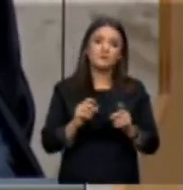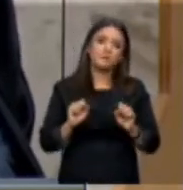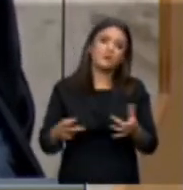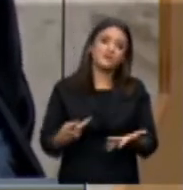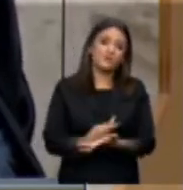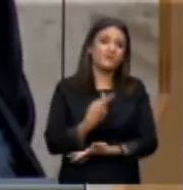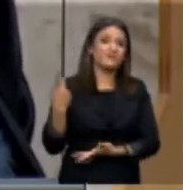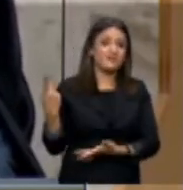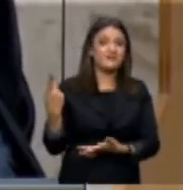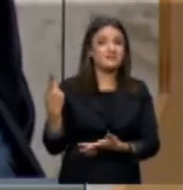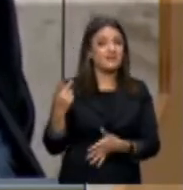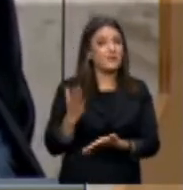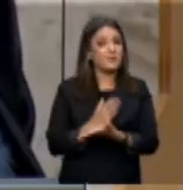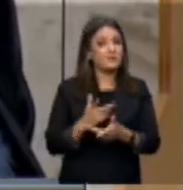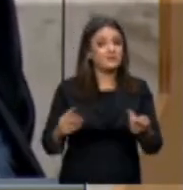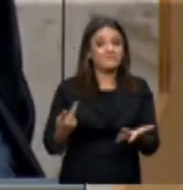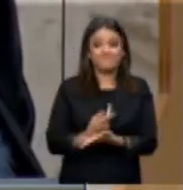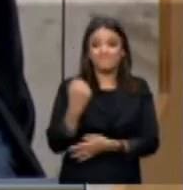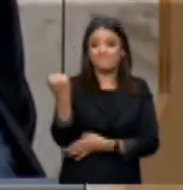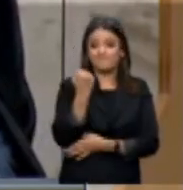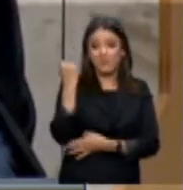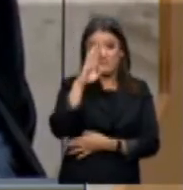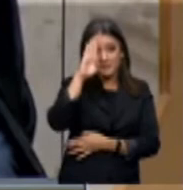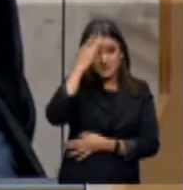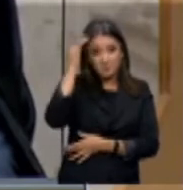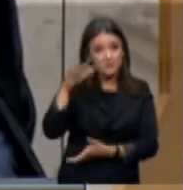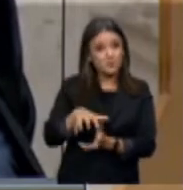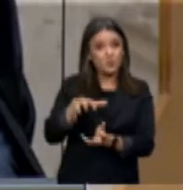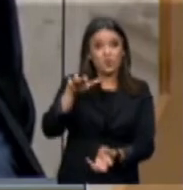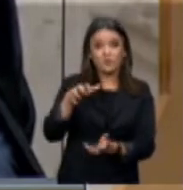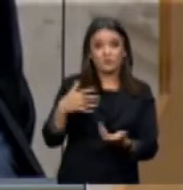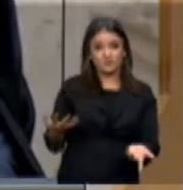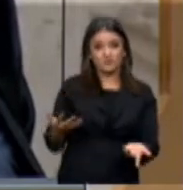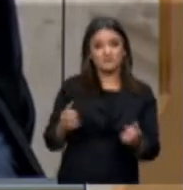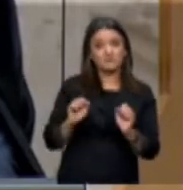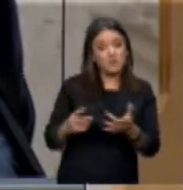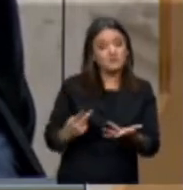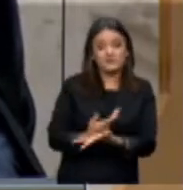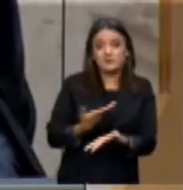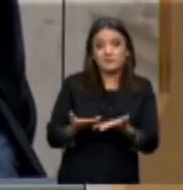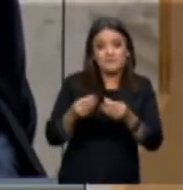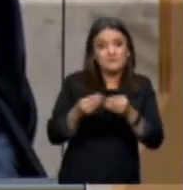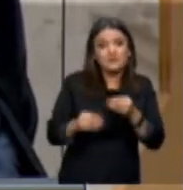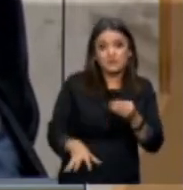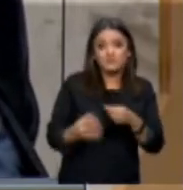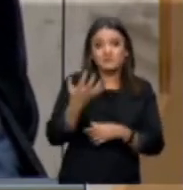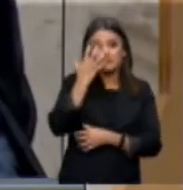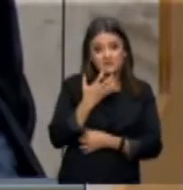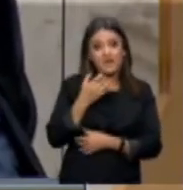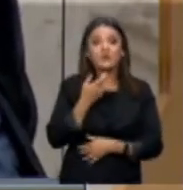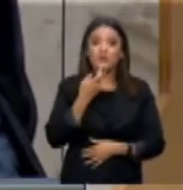causar graves injustiças, especialmente aos mais idosos. E digo isso com a tranquilidade de